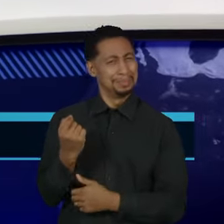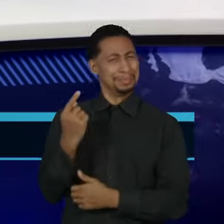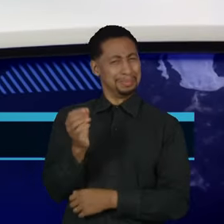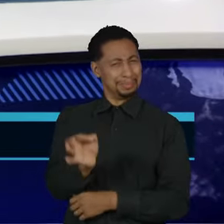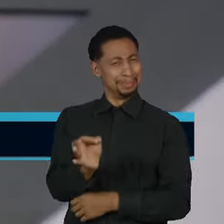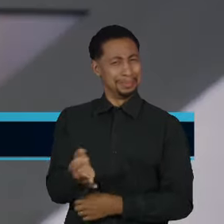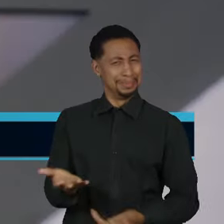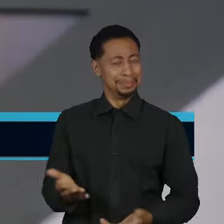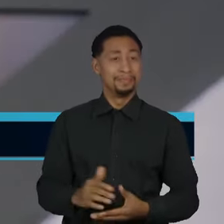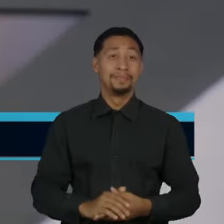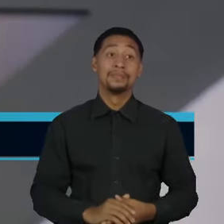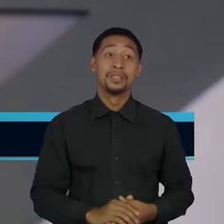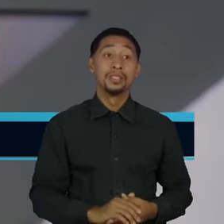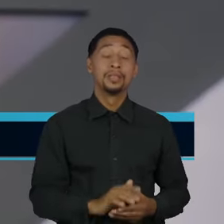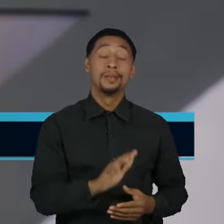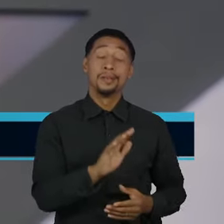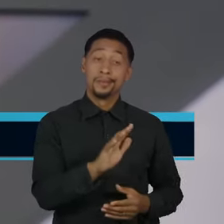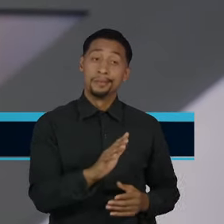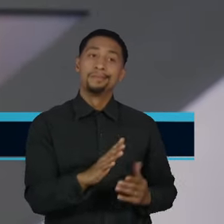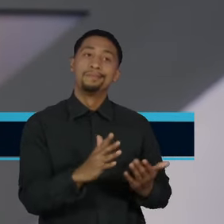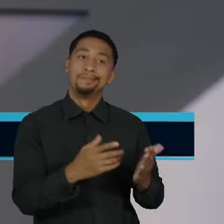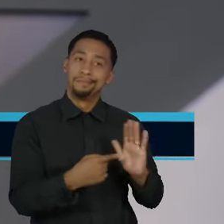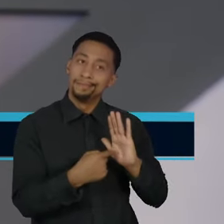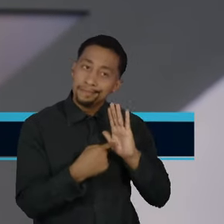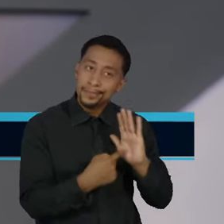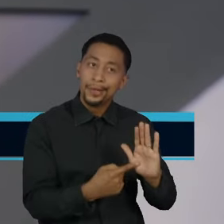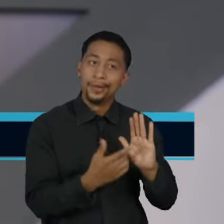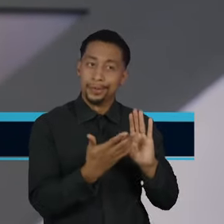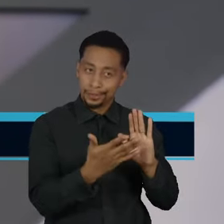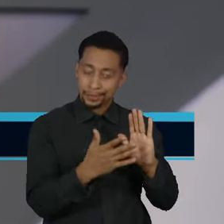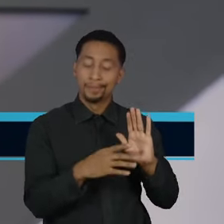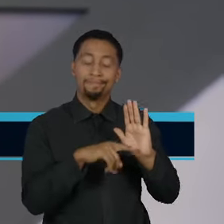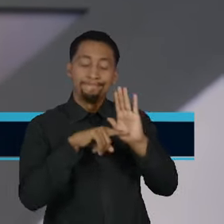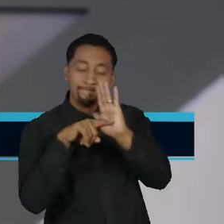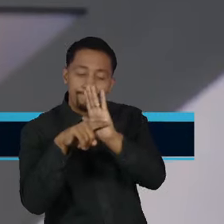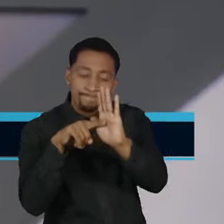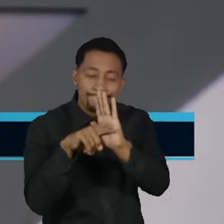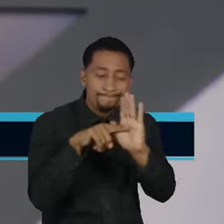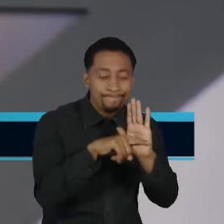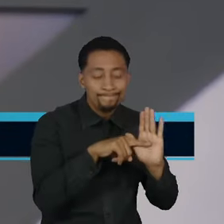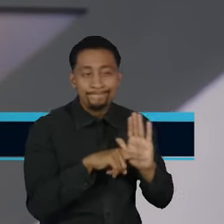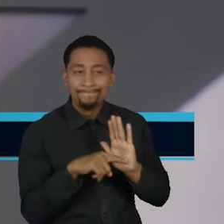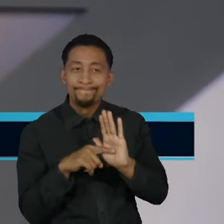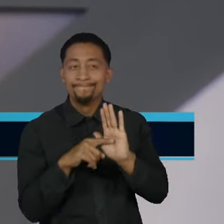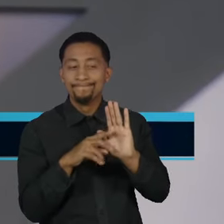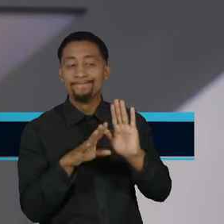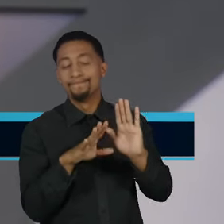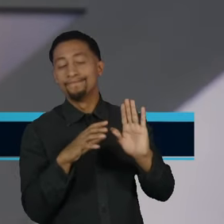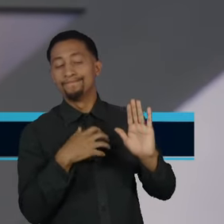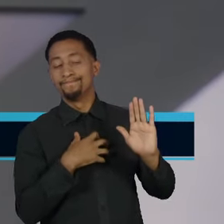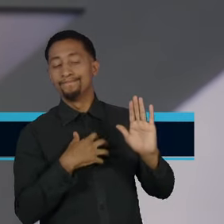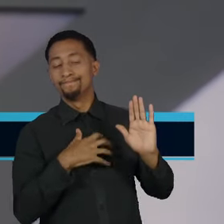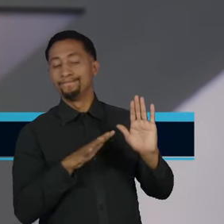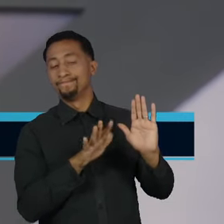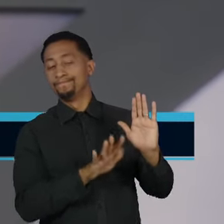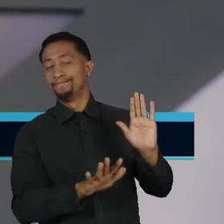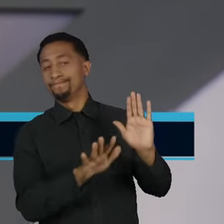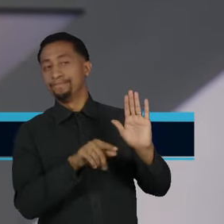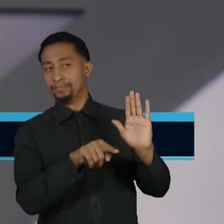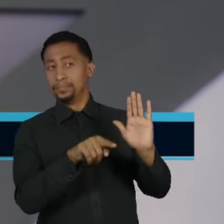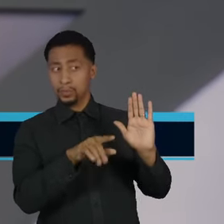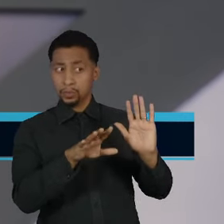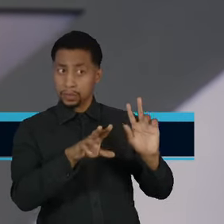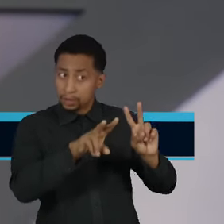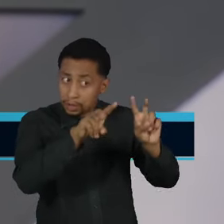o quanto, do ponto de vista da investigação, e aí no caso desse caso da